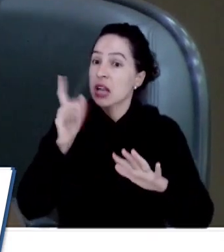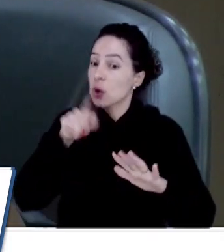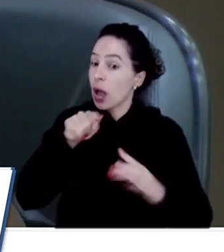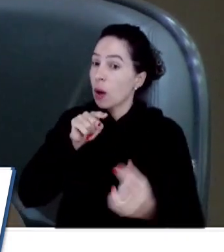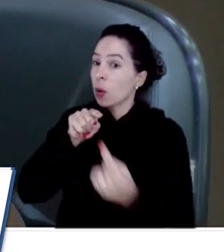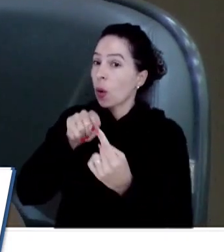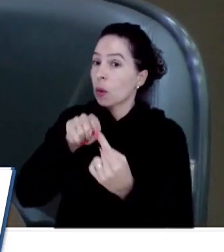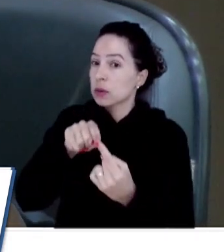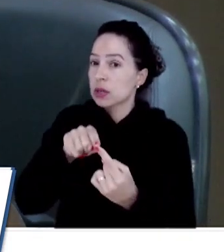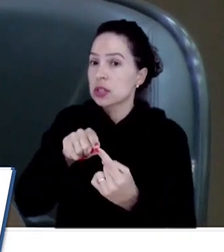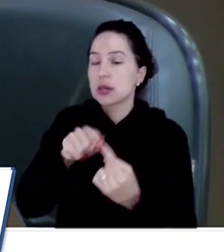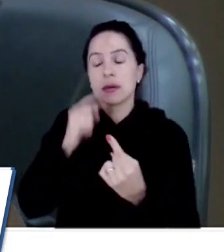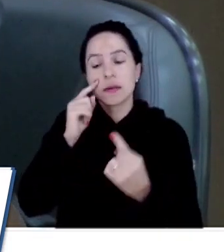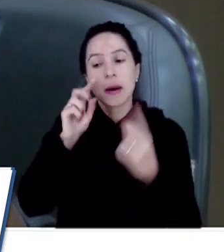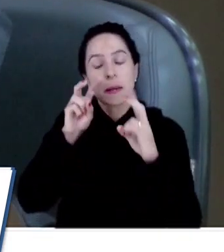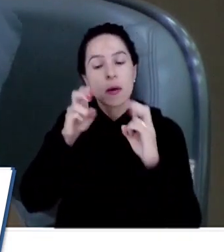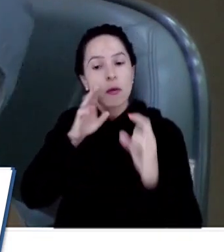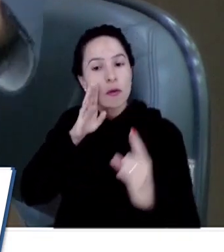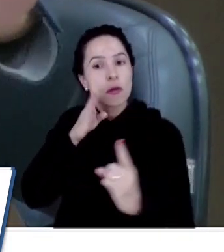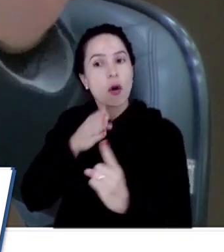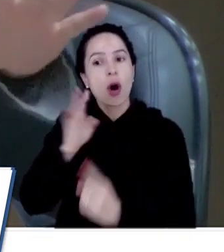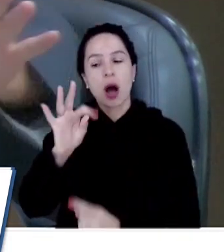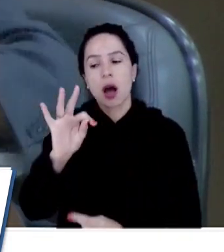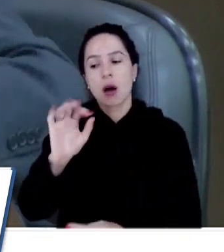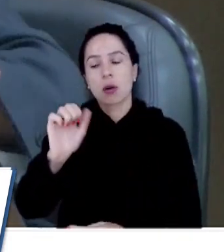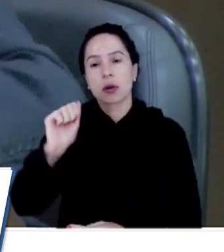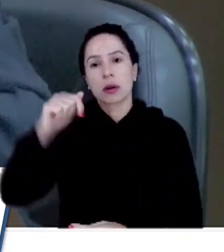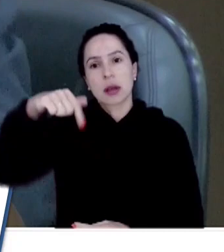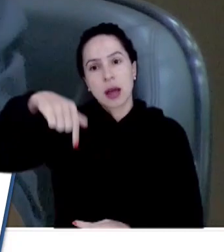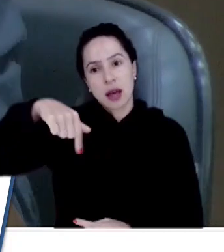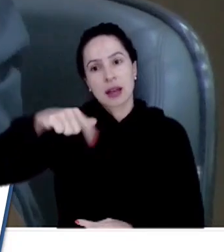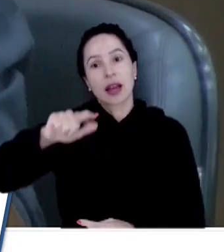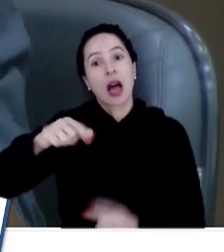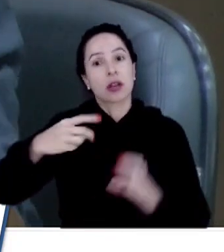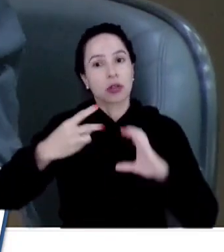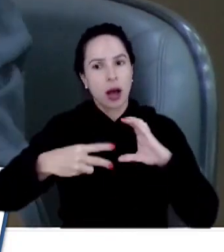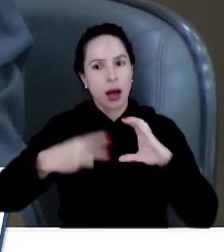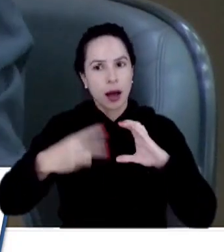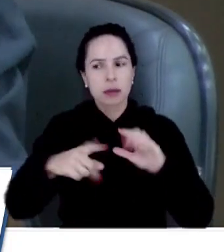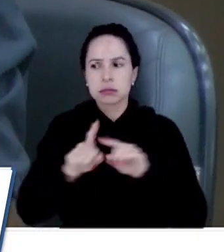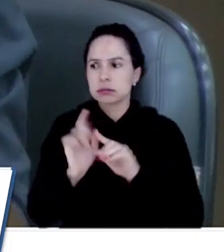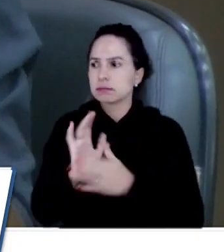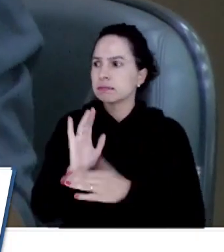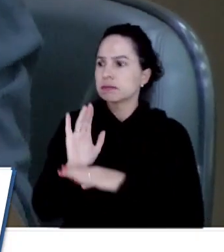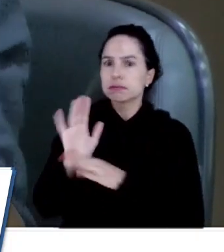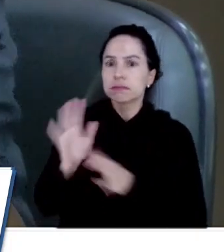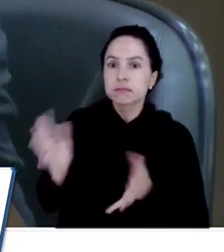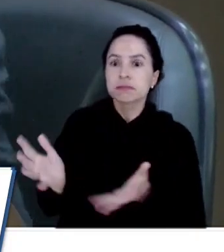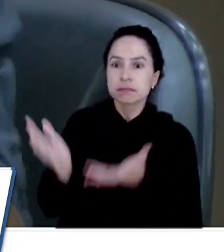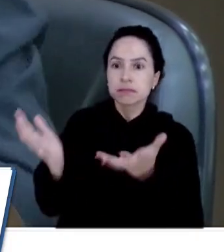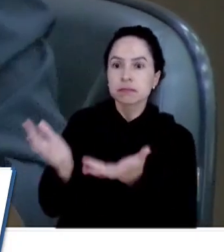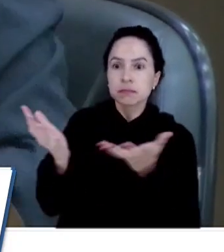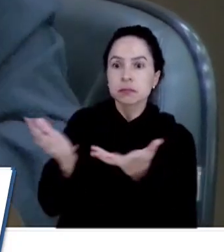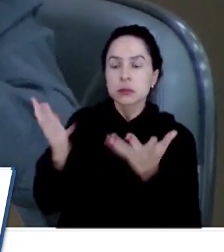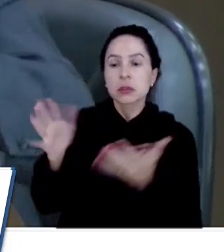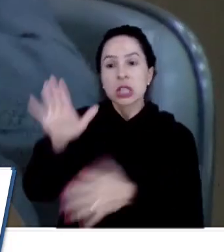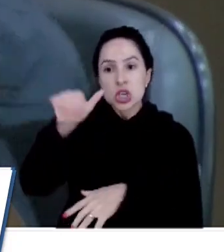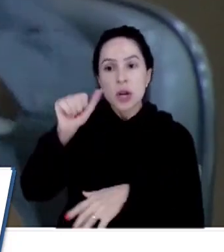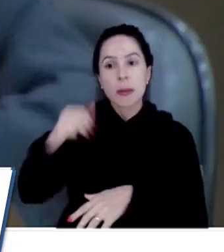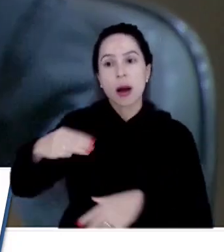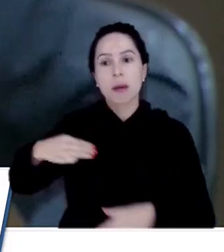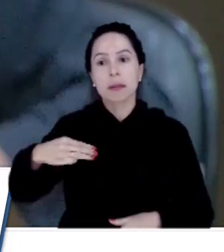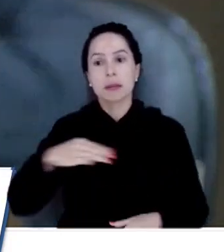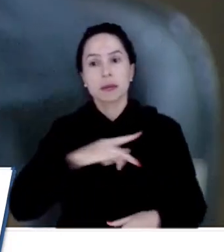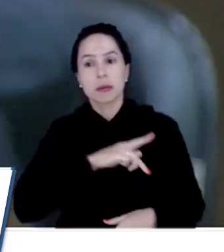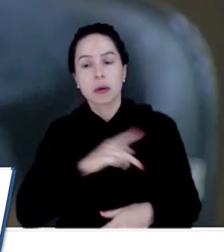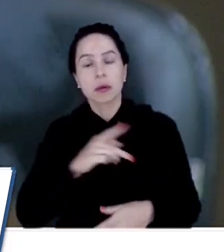Vamos tratar essa questão do TAC. Eu acho que a Câmara pode também ajudar a promover esse evento e chamar o Ministério Público